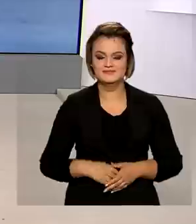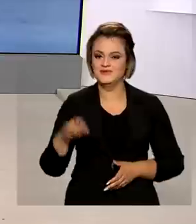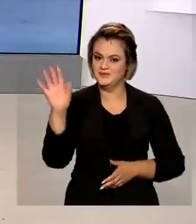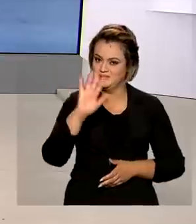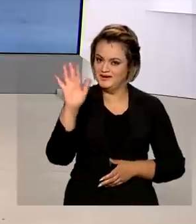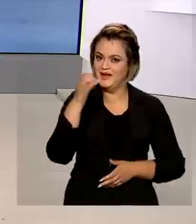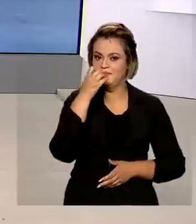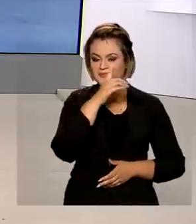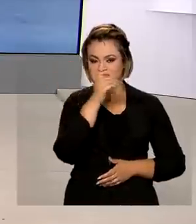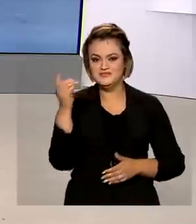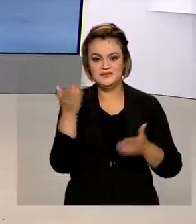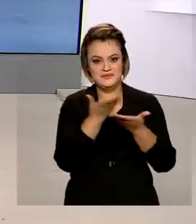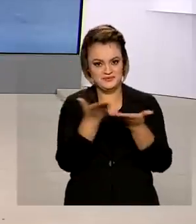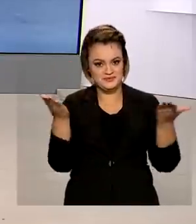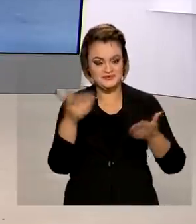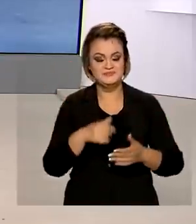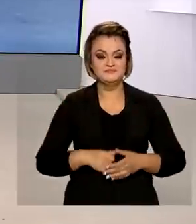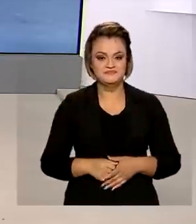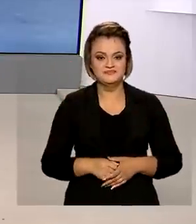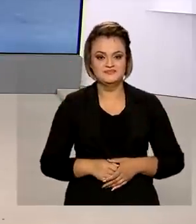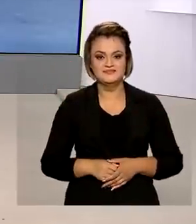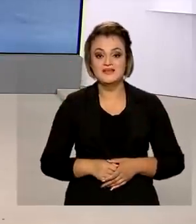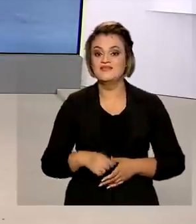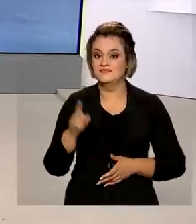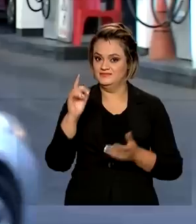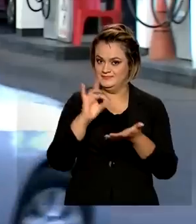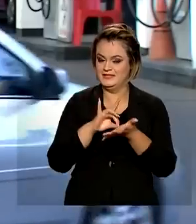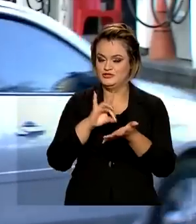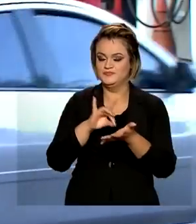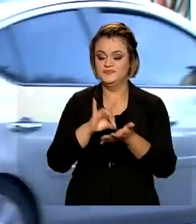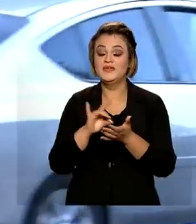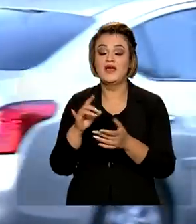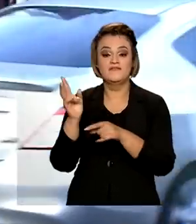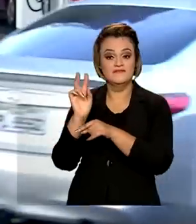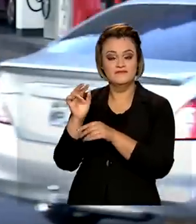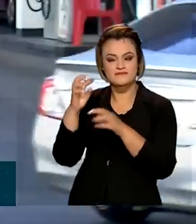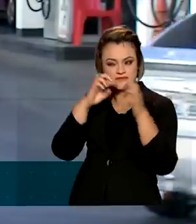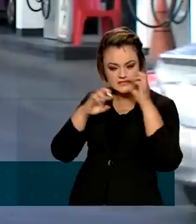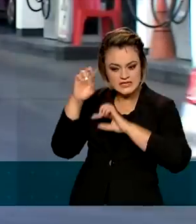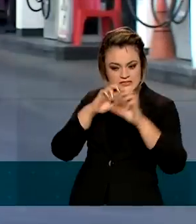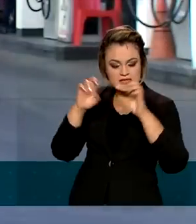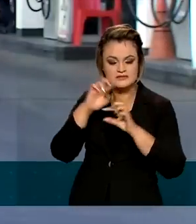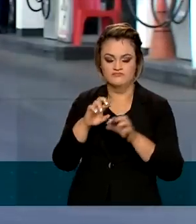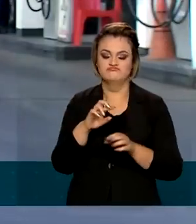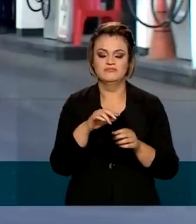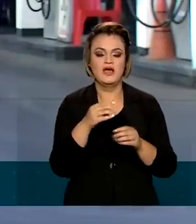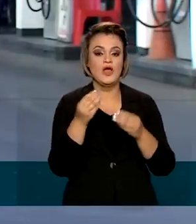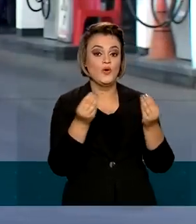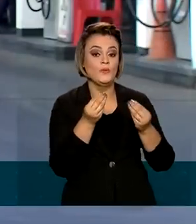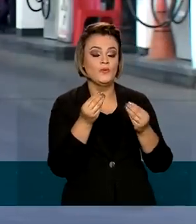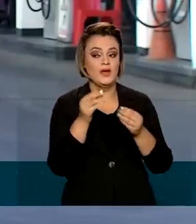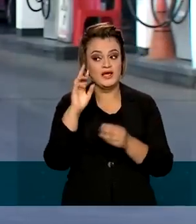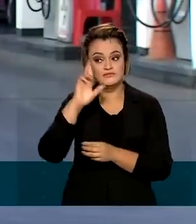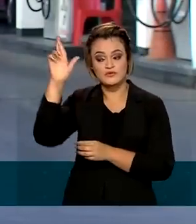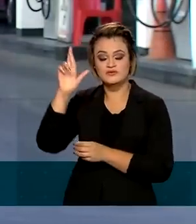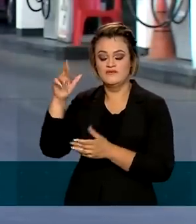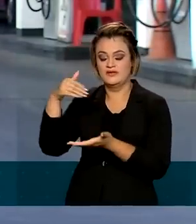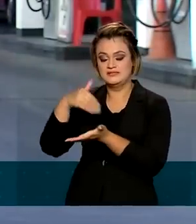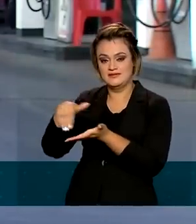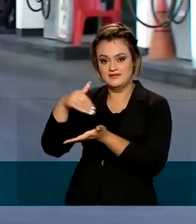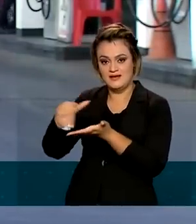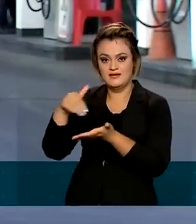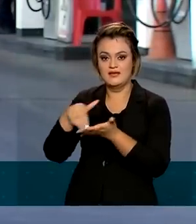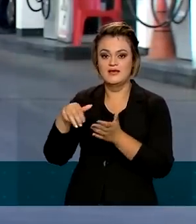Olá, Mara, bom dia para você e bom dia a todos. É isso mesmo, né? A fiscalização dos PROCONs, ela será coordenada pela